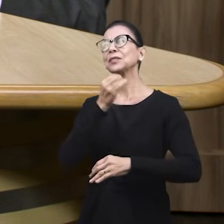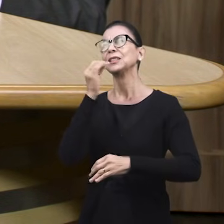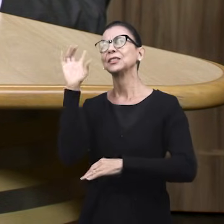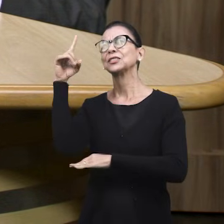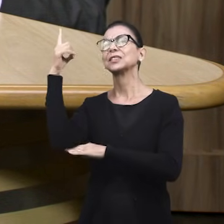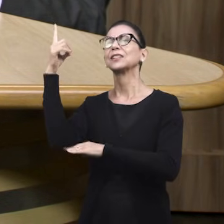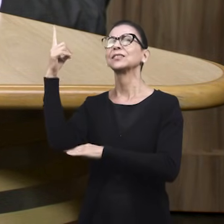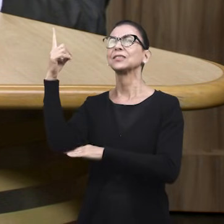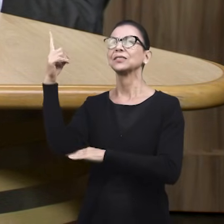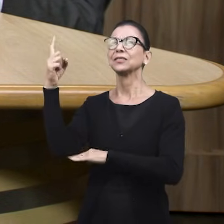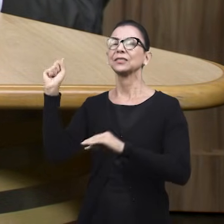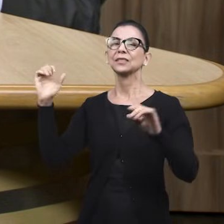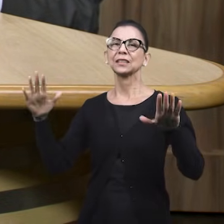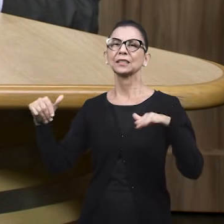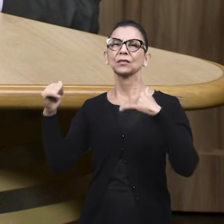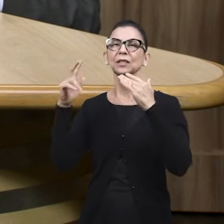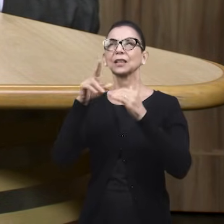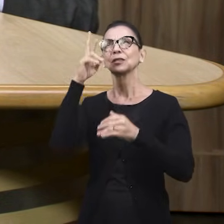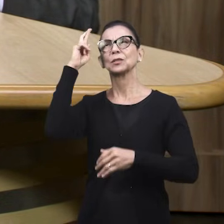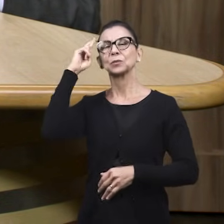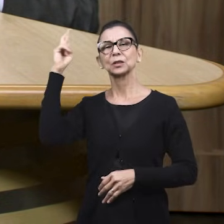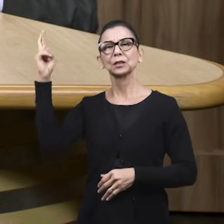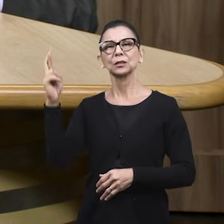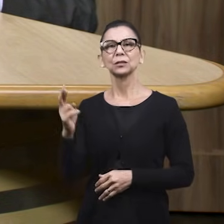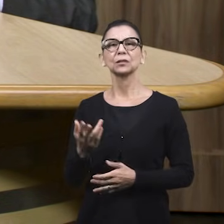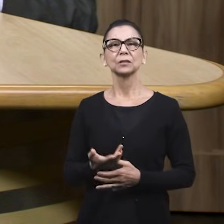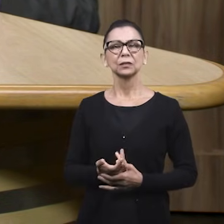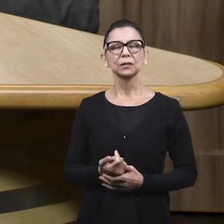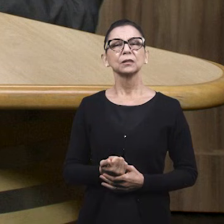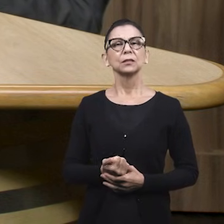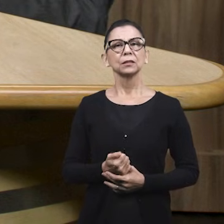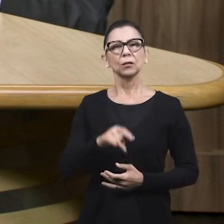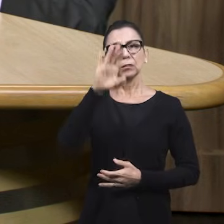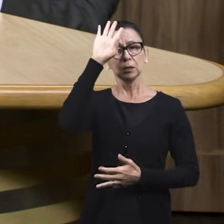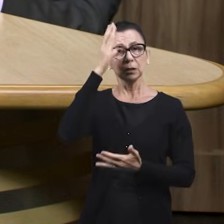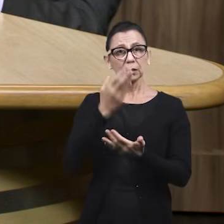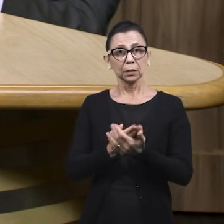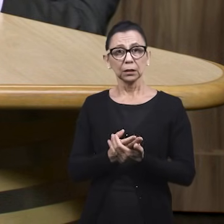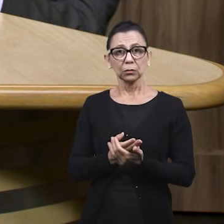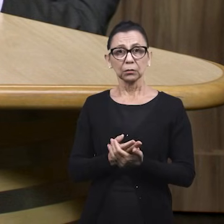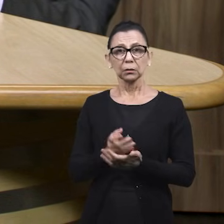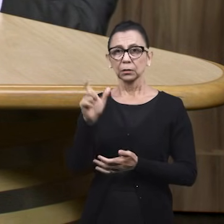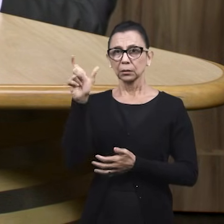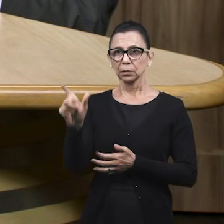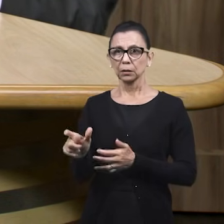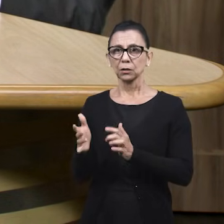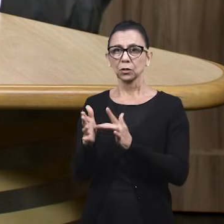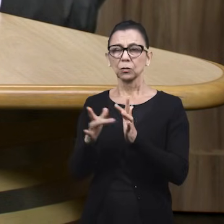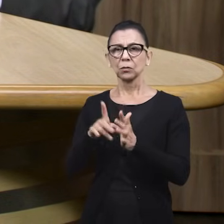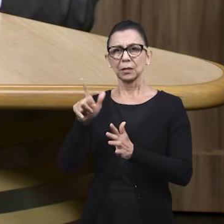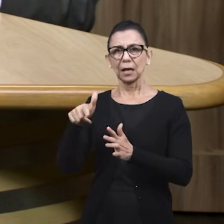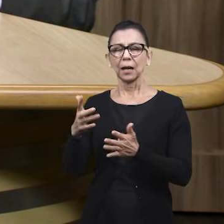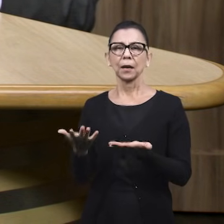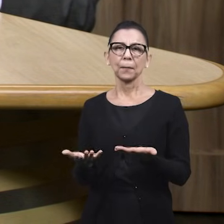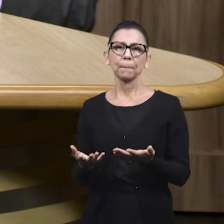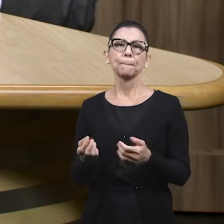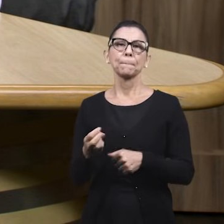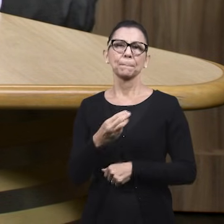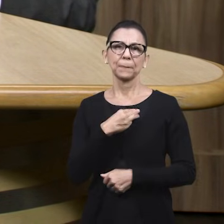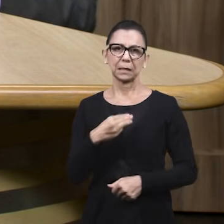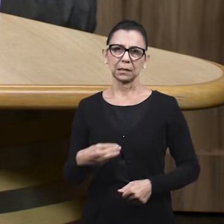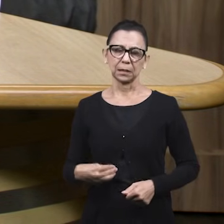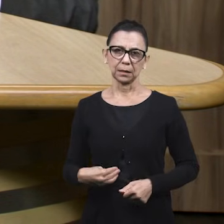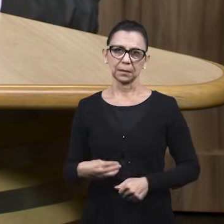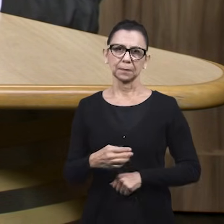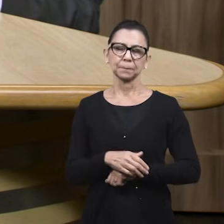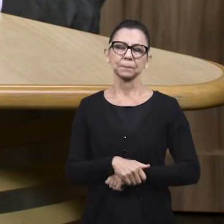seja o nome do Senhor, não é? Falando que ele era o Messias. Então nós também, quando estamos nessa posição, nós alcançamos as bênçãos